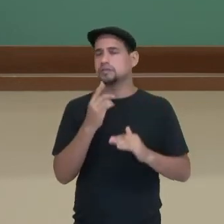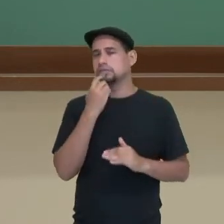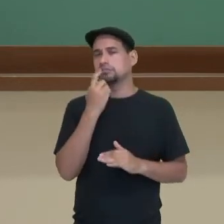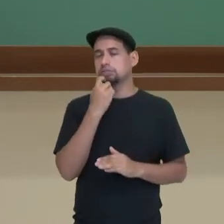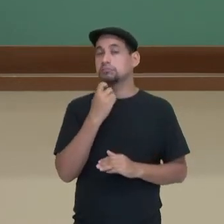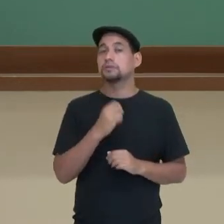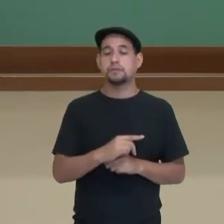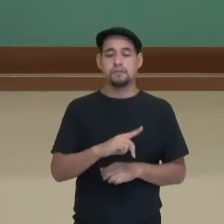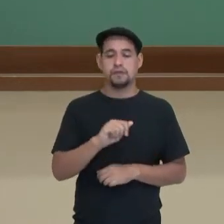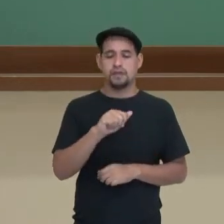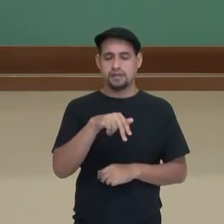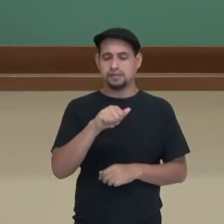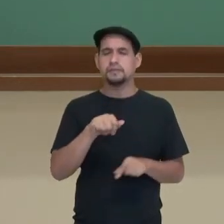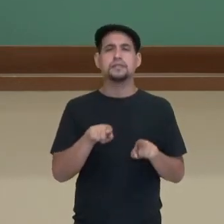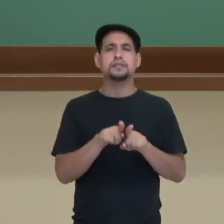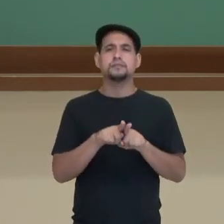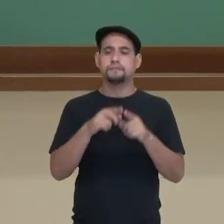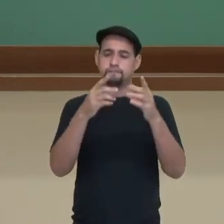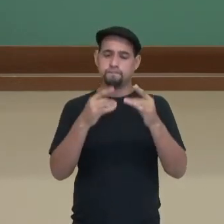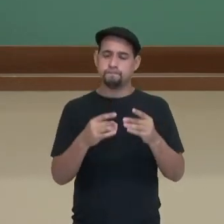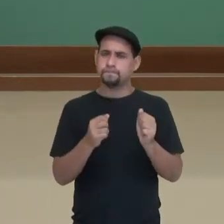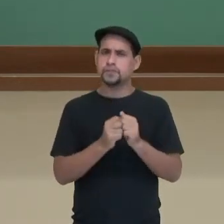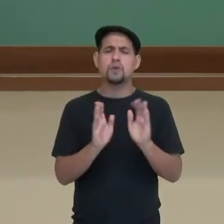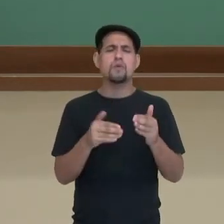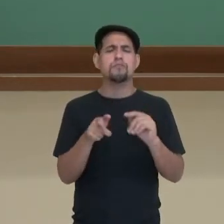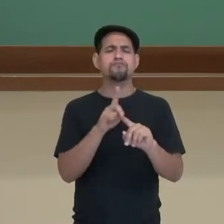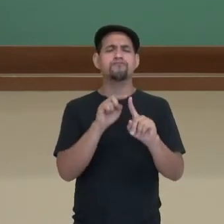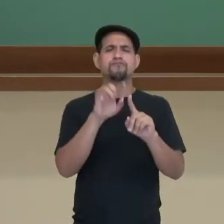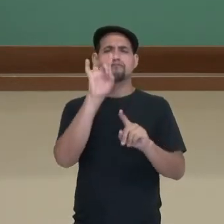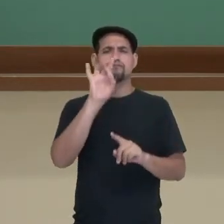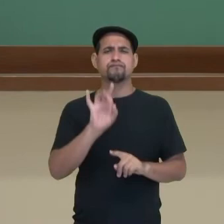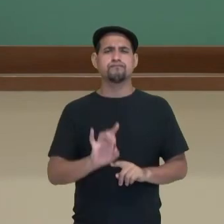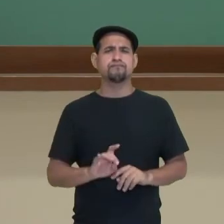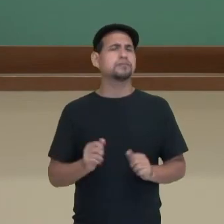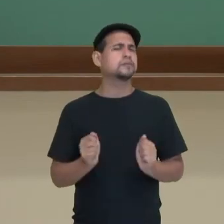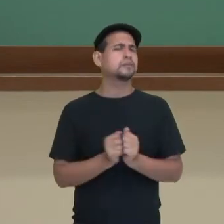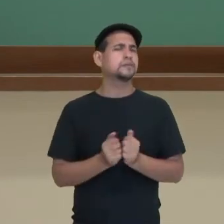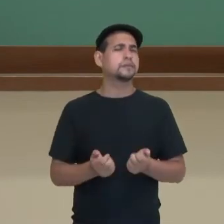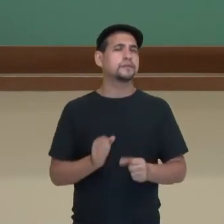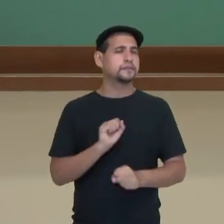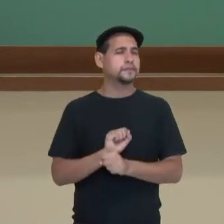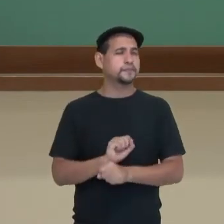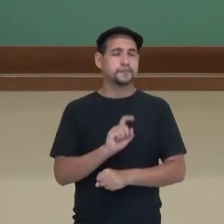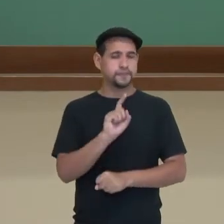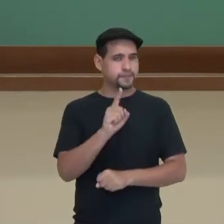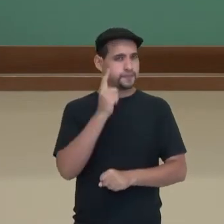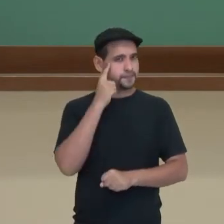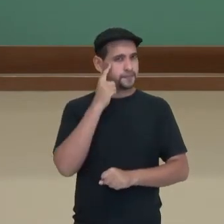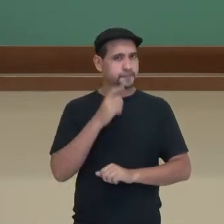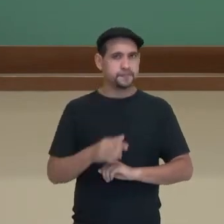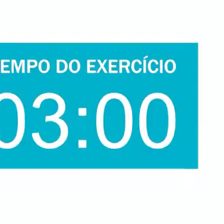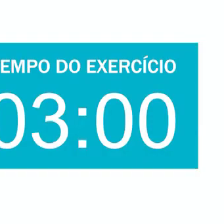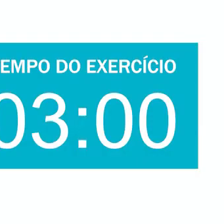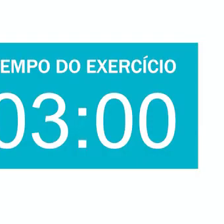o plasma e os elementos figurados. Qual que é a função de cada um desses componentes? Vou dar um tempinho para vocês pensarem.